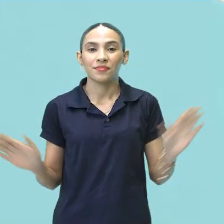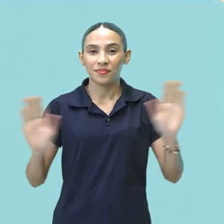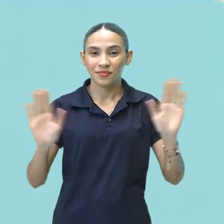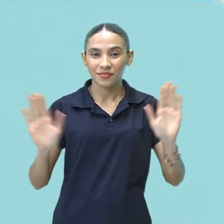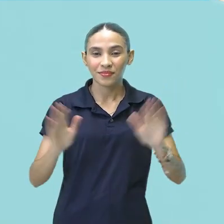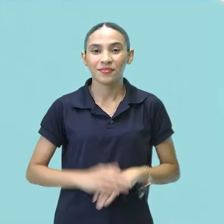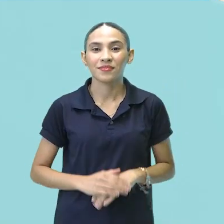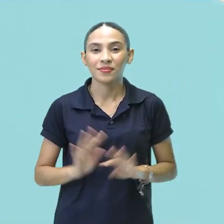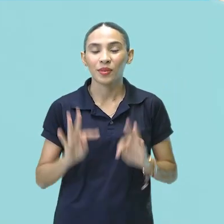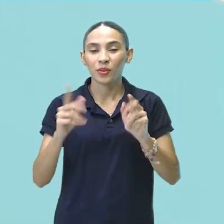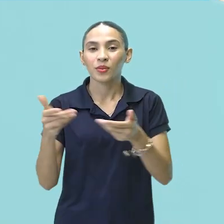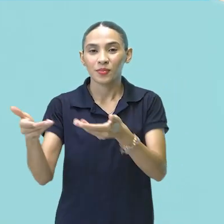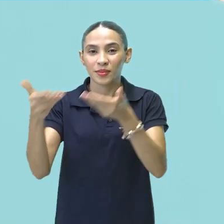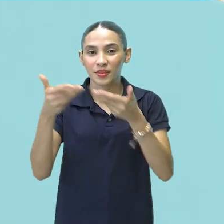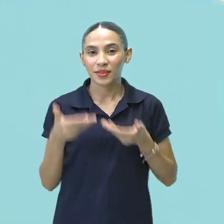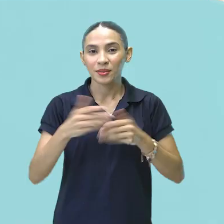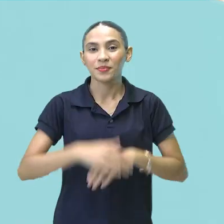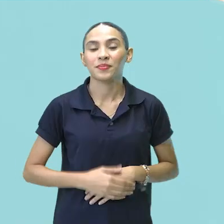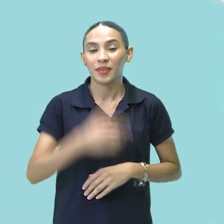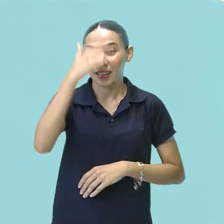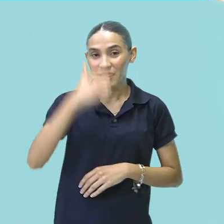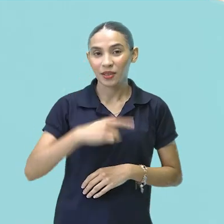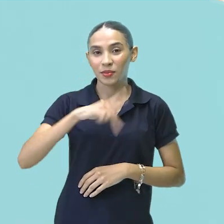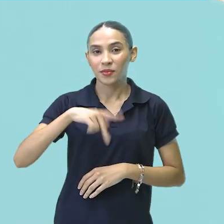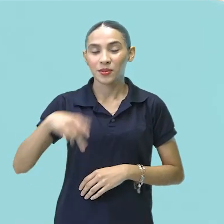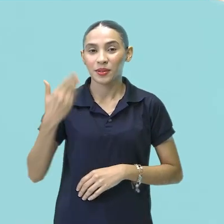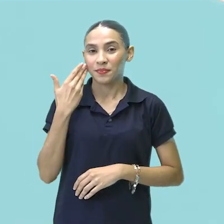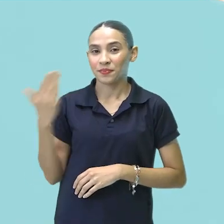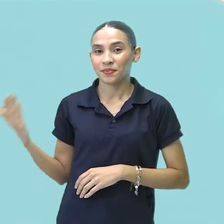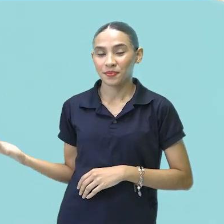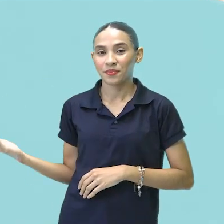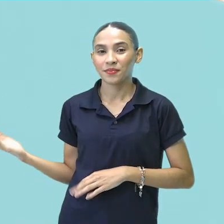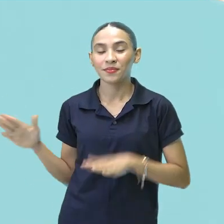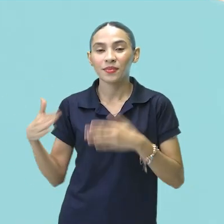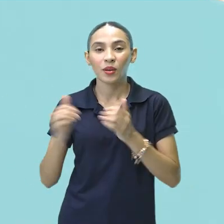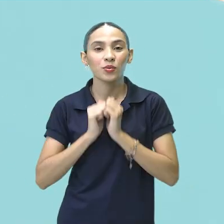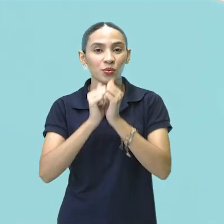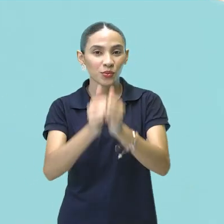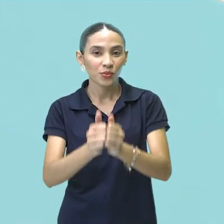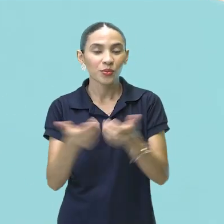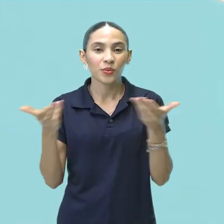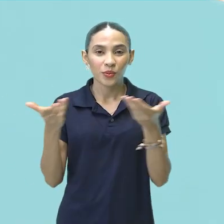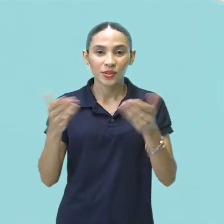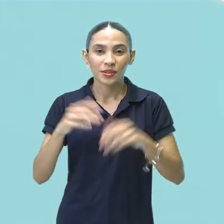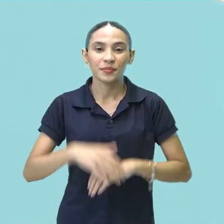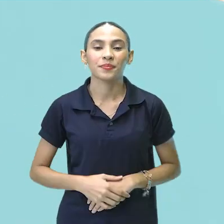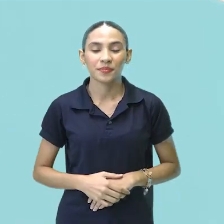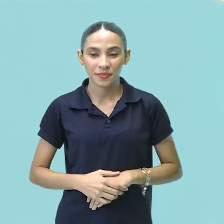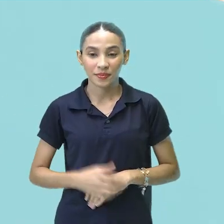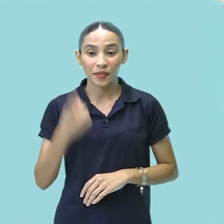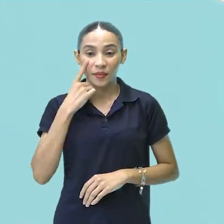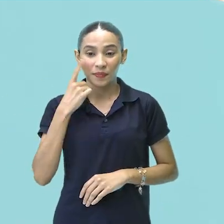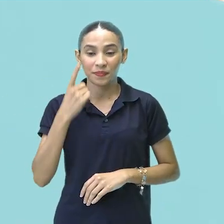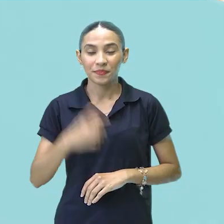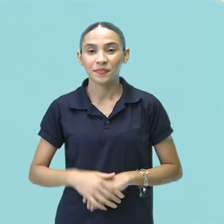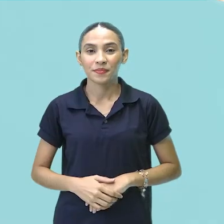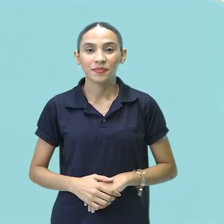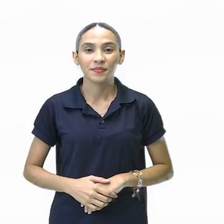Olá, sejam muito bem-vindos. Sou a professora Marta Patrícia e estaremos juntos na aula de hoje. Vamos ver?